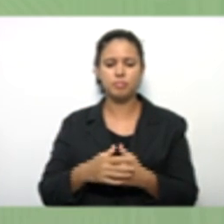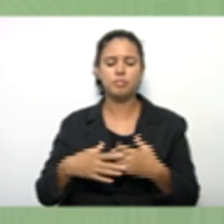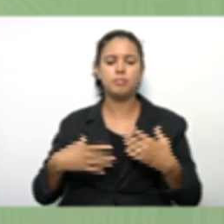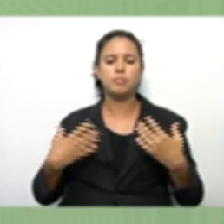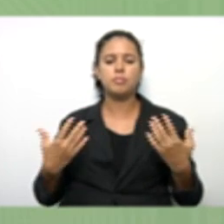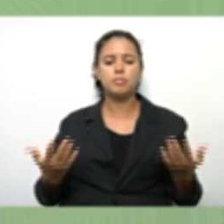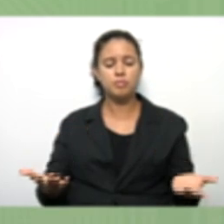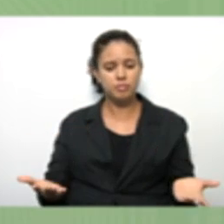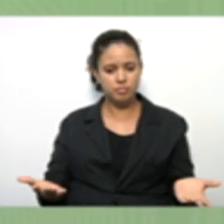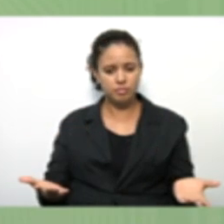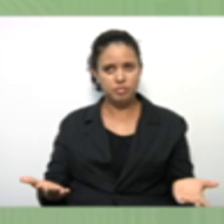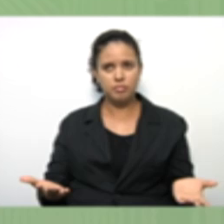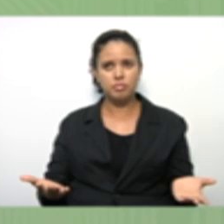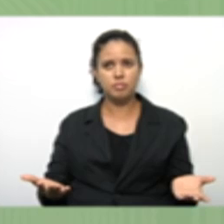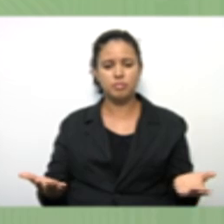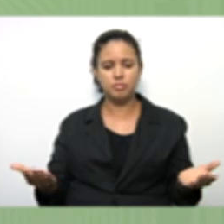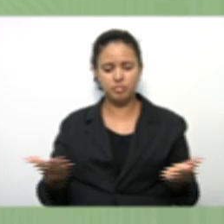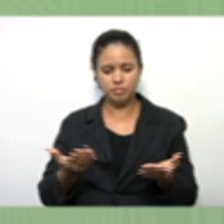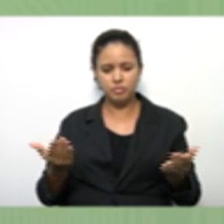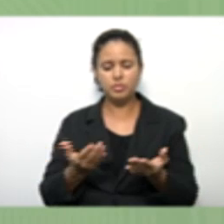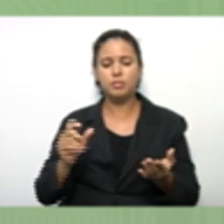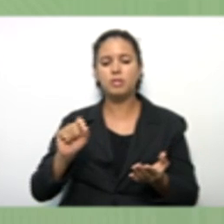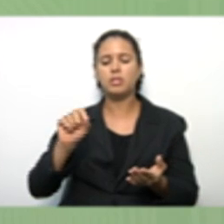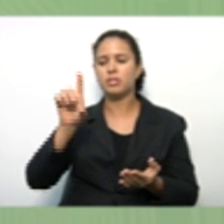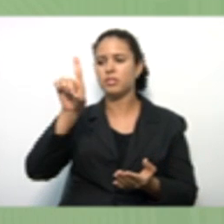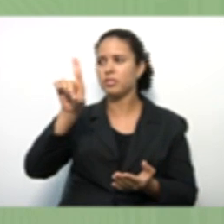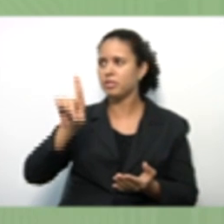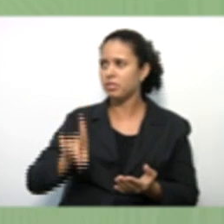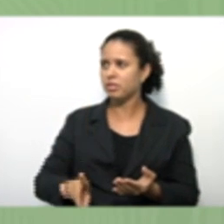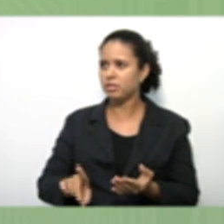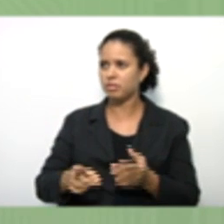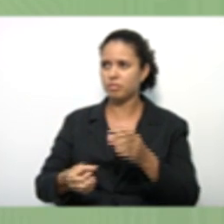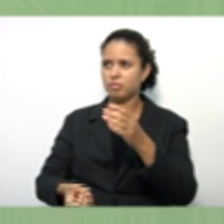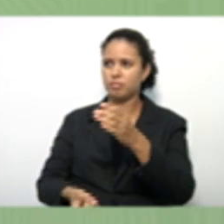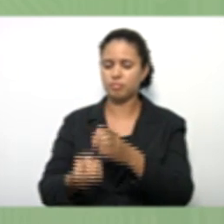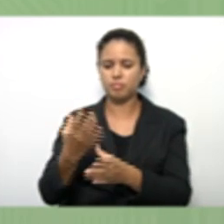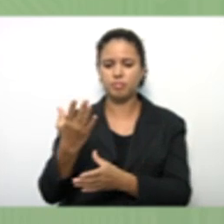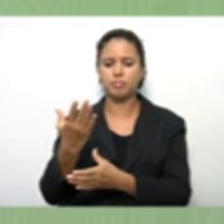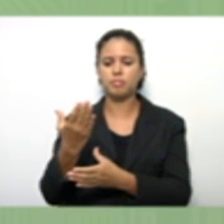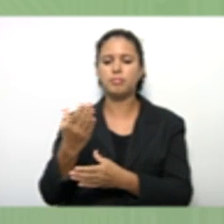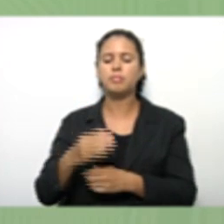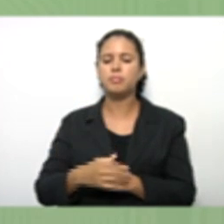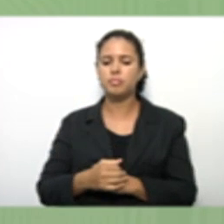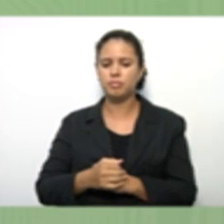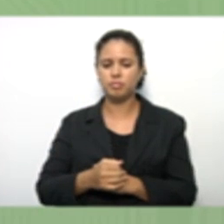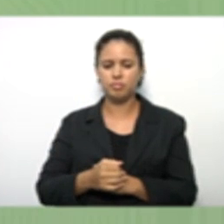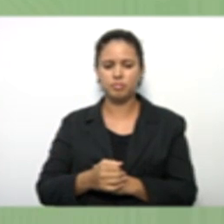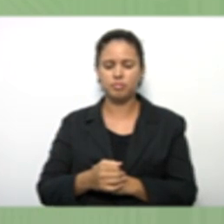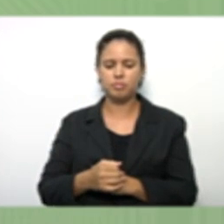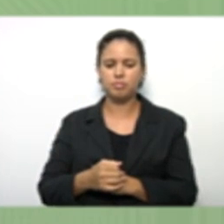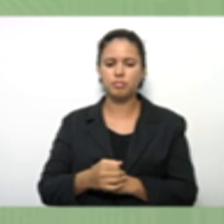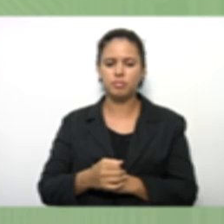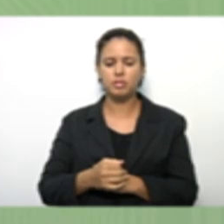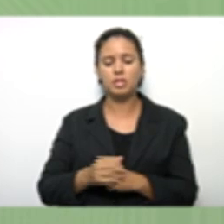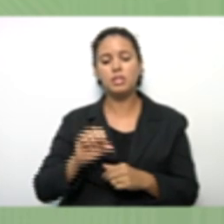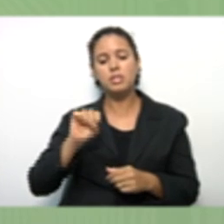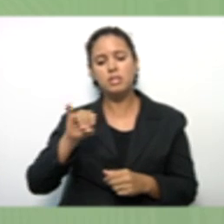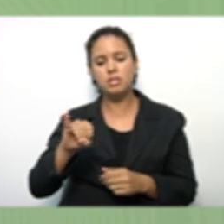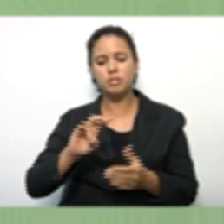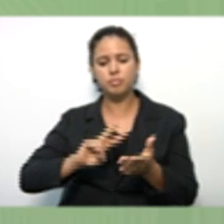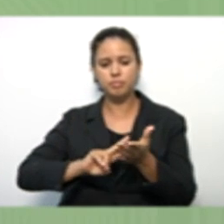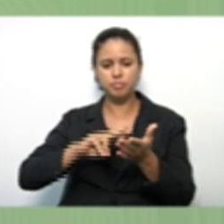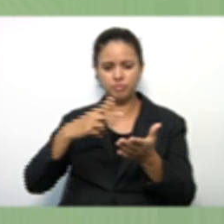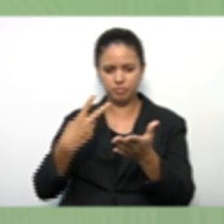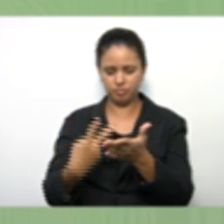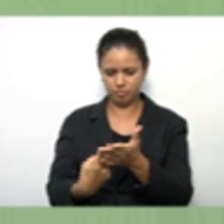gerar um direito na empresa, né? Isso. Um direito que temos a receber. Bom, Okay. Se duplicata a receber gera